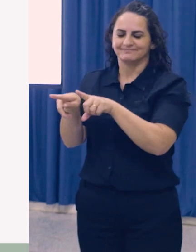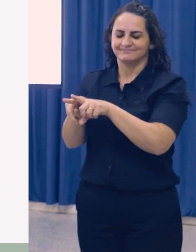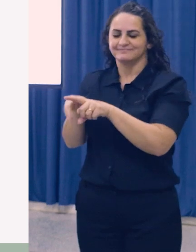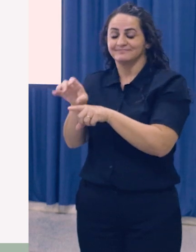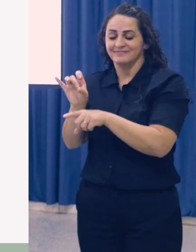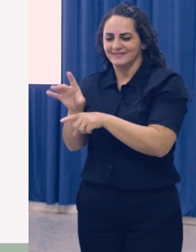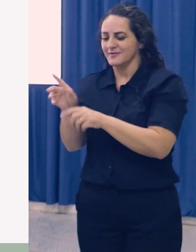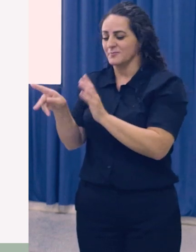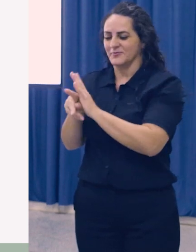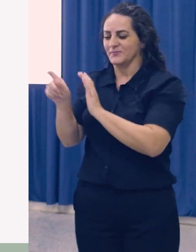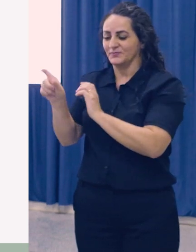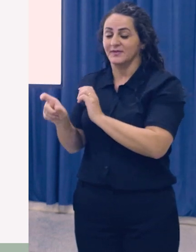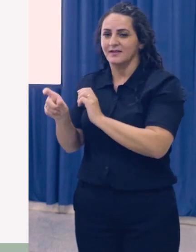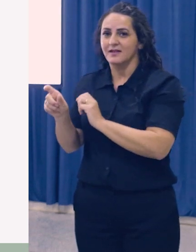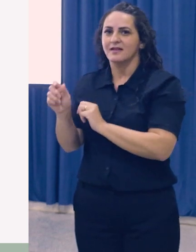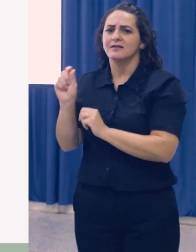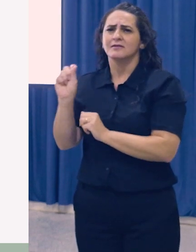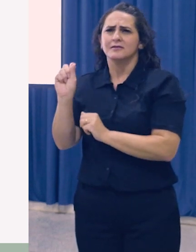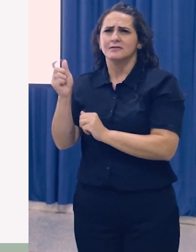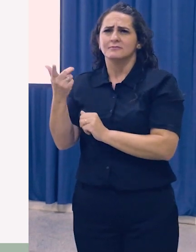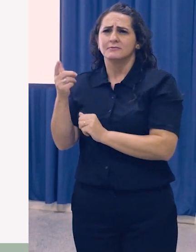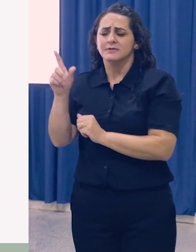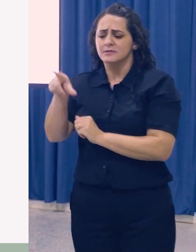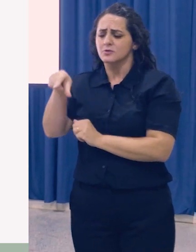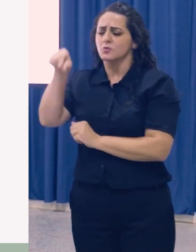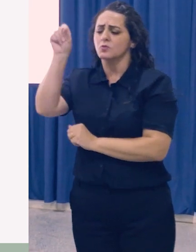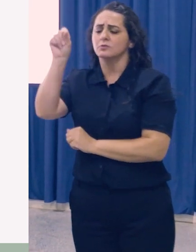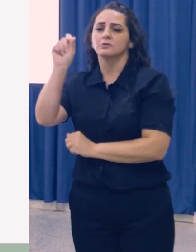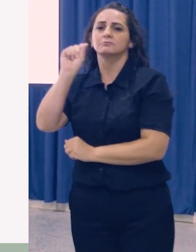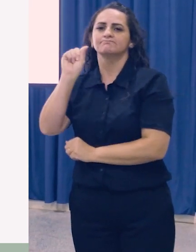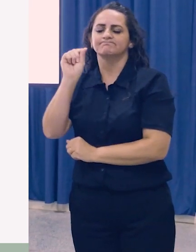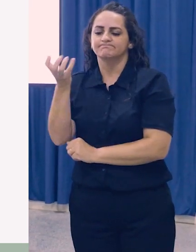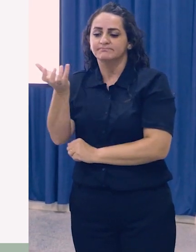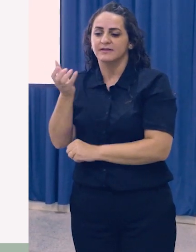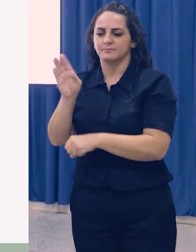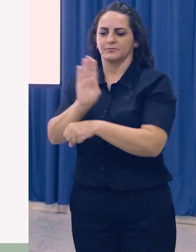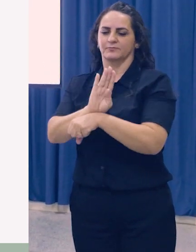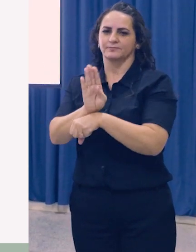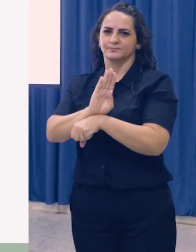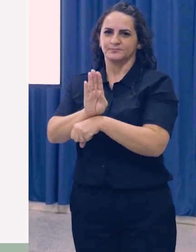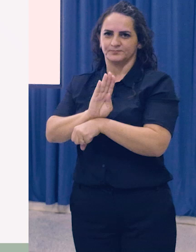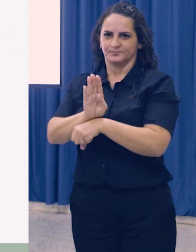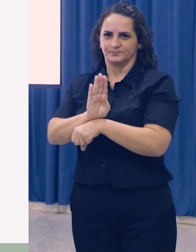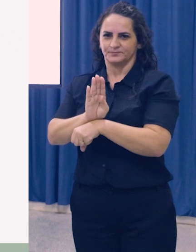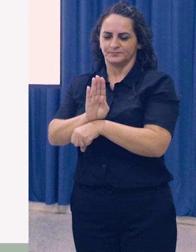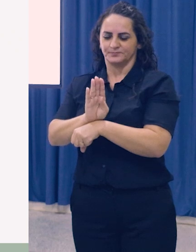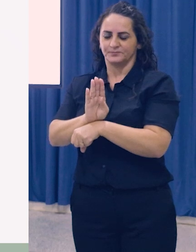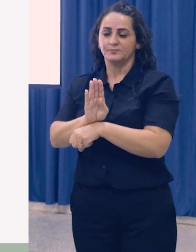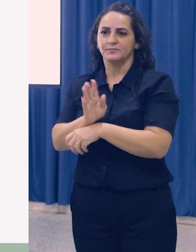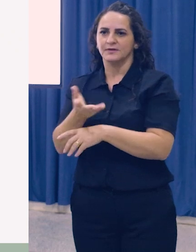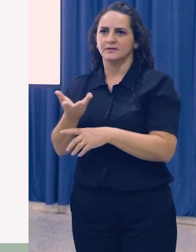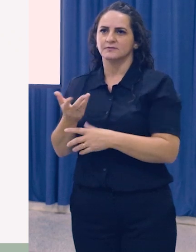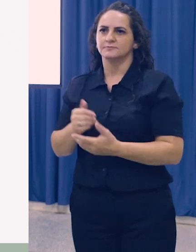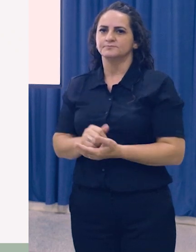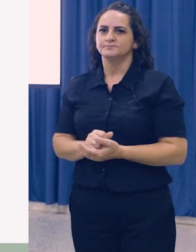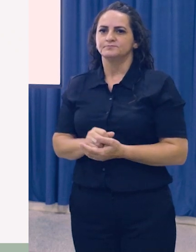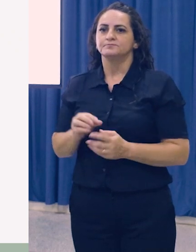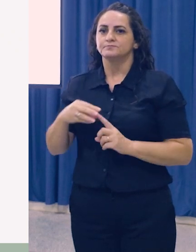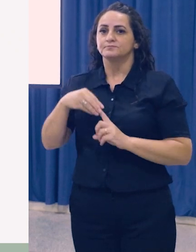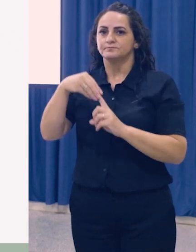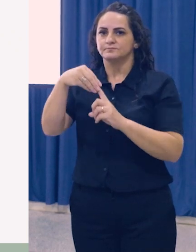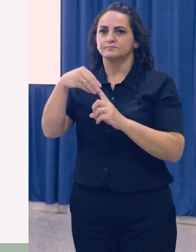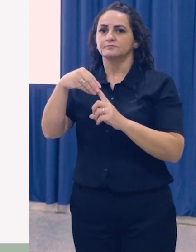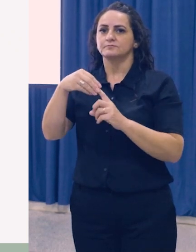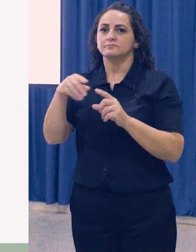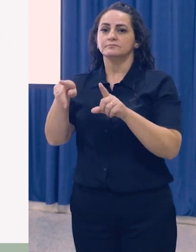ainda, mas você decide o que você quer para o teu filme e, principalmente,